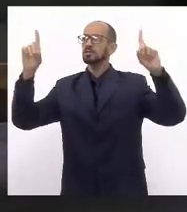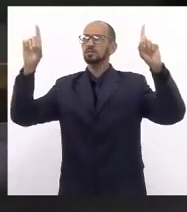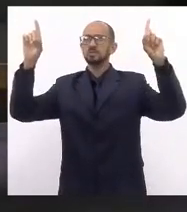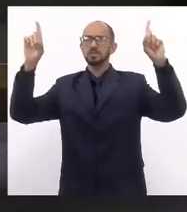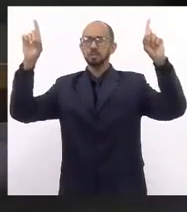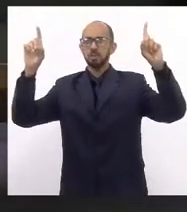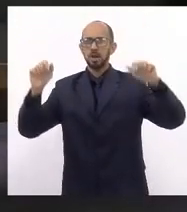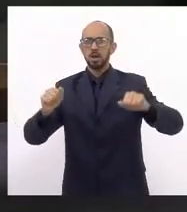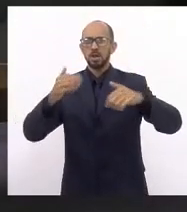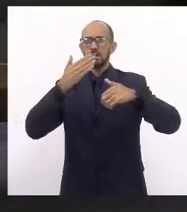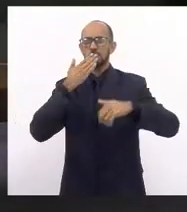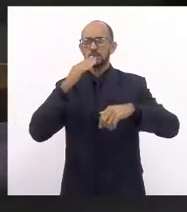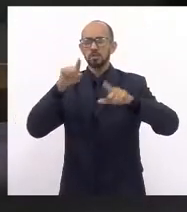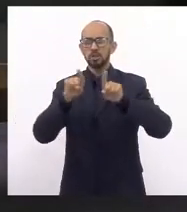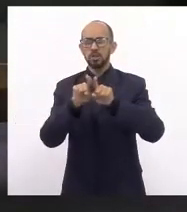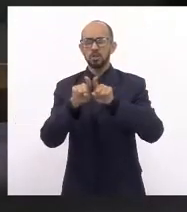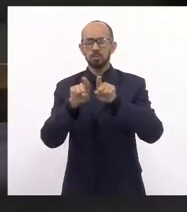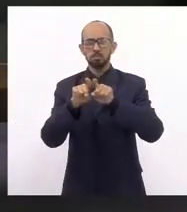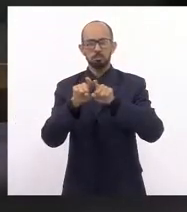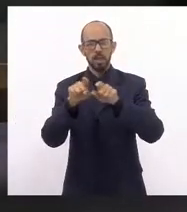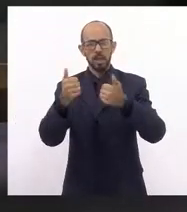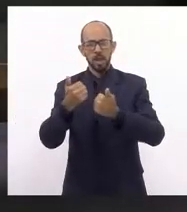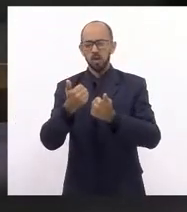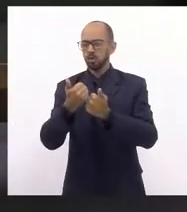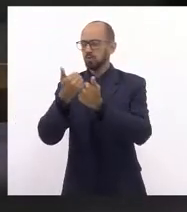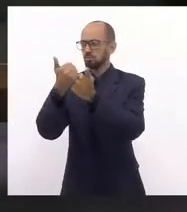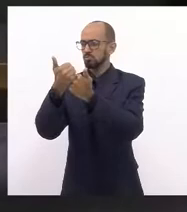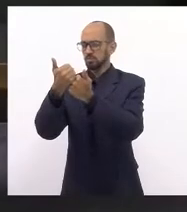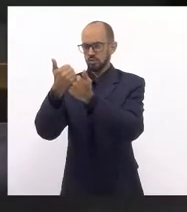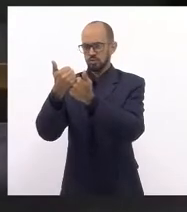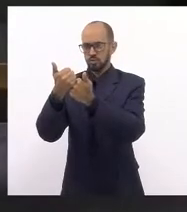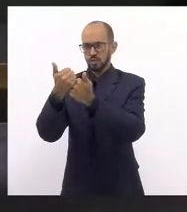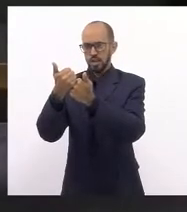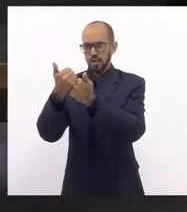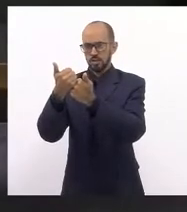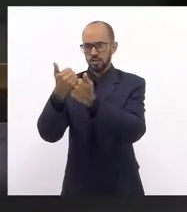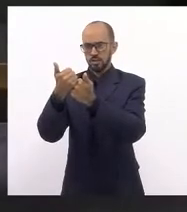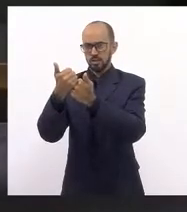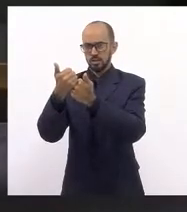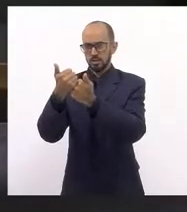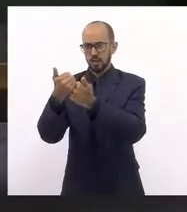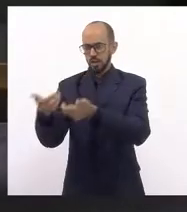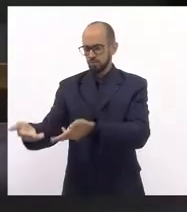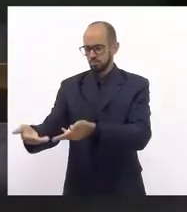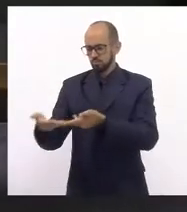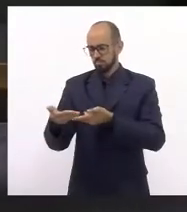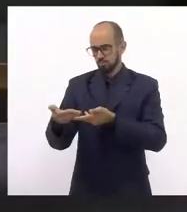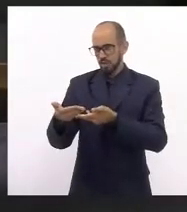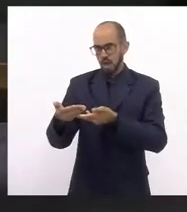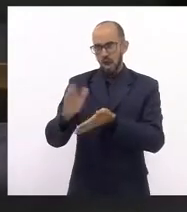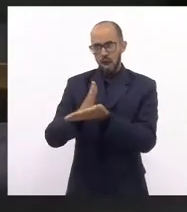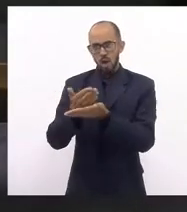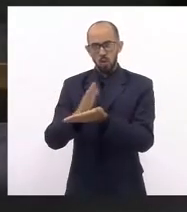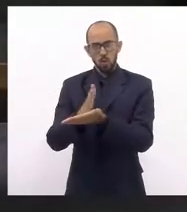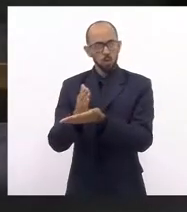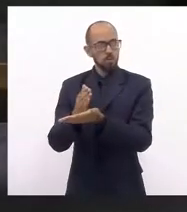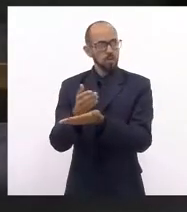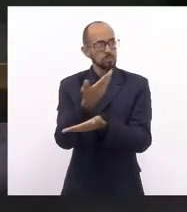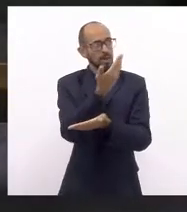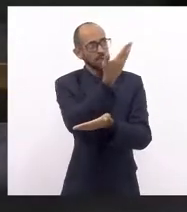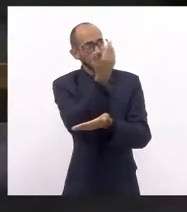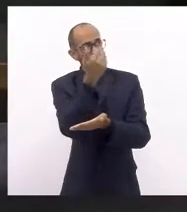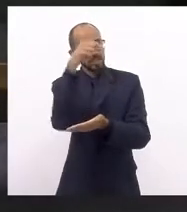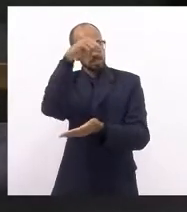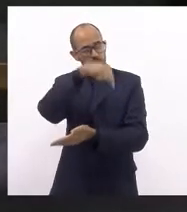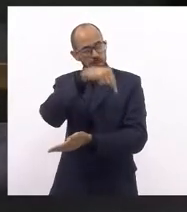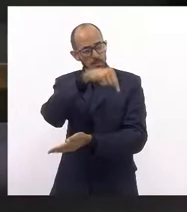Eu pediria ao nosso cerimonial que auxiliasse algumas pessoas para descer e ocupar os lugares vagos aqui, porque